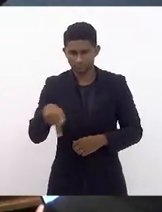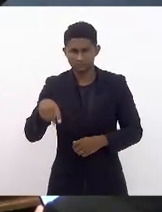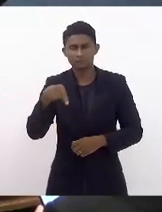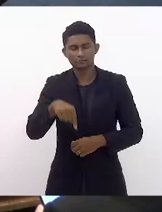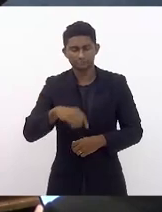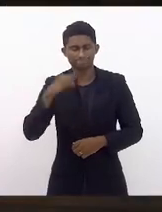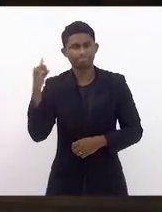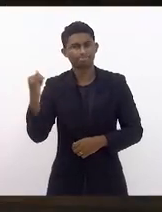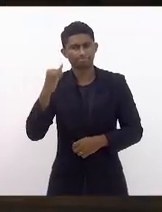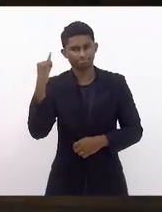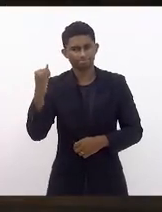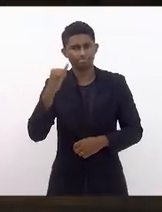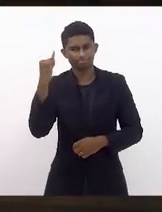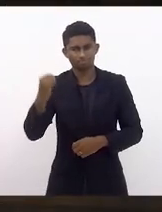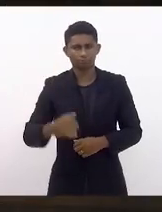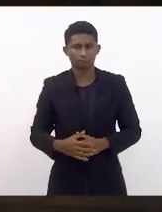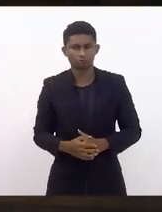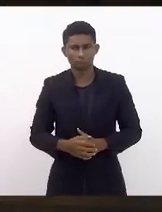importante,